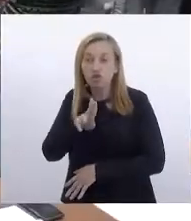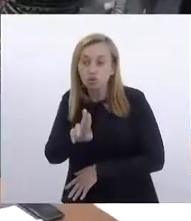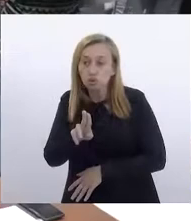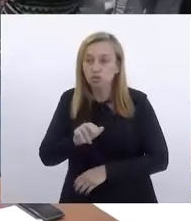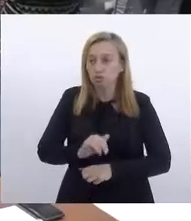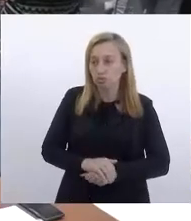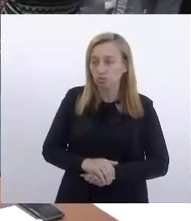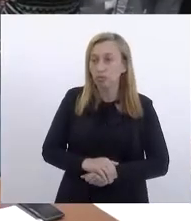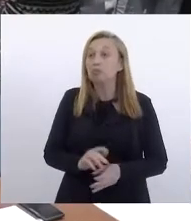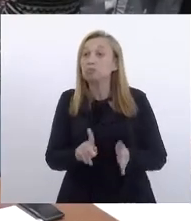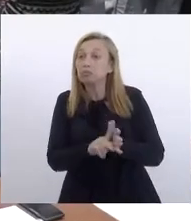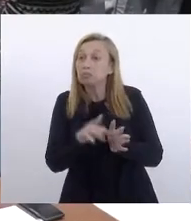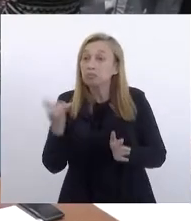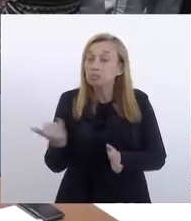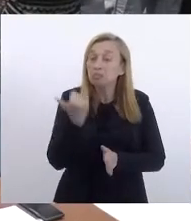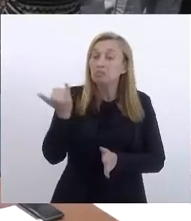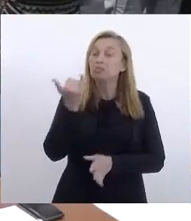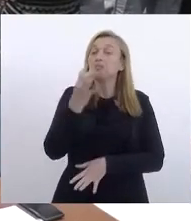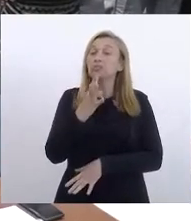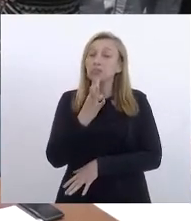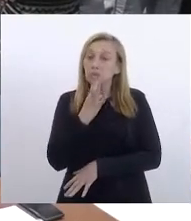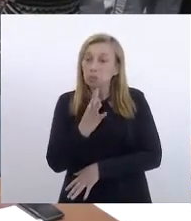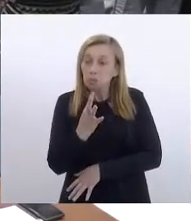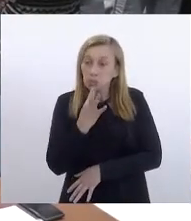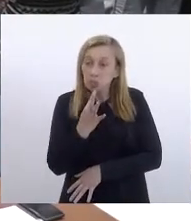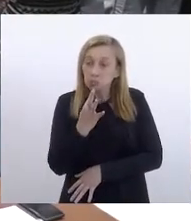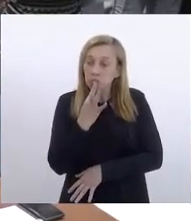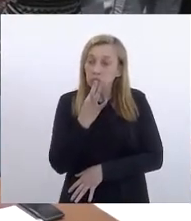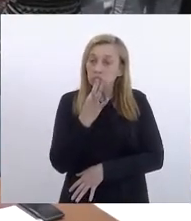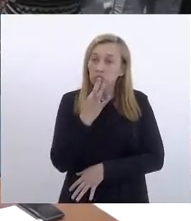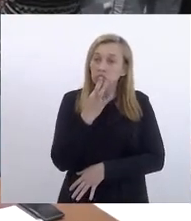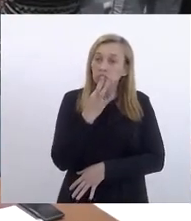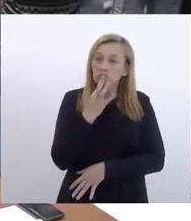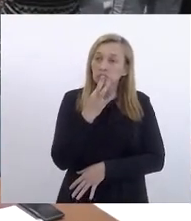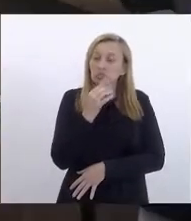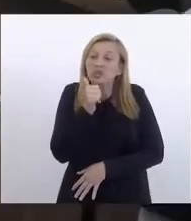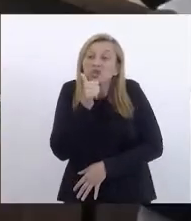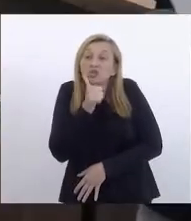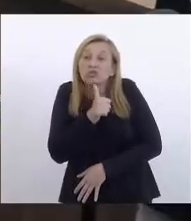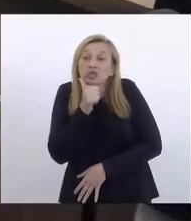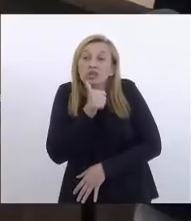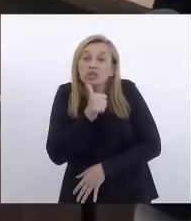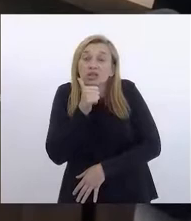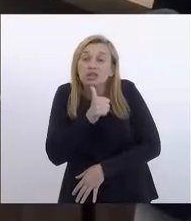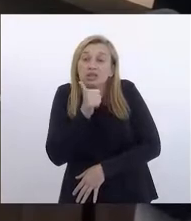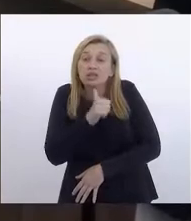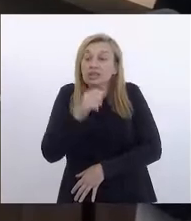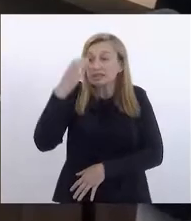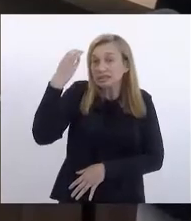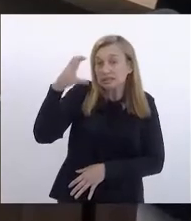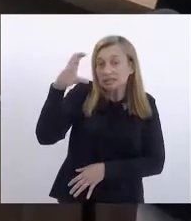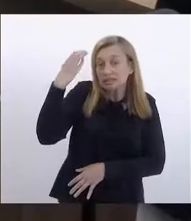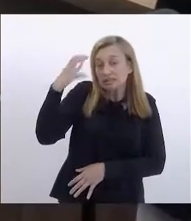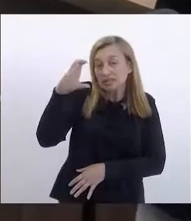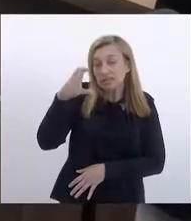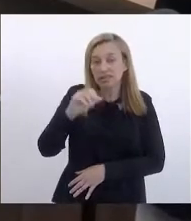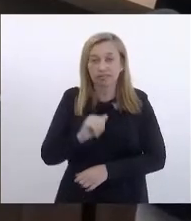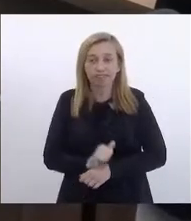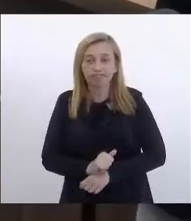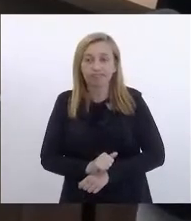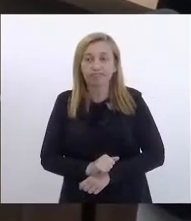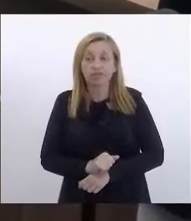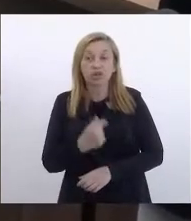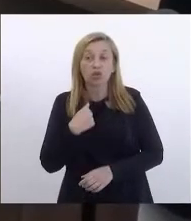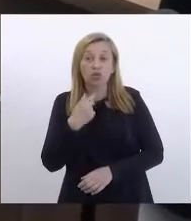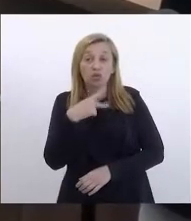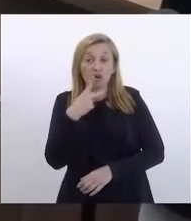um projeto importante que reconhece as meninas na ciência. e aqui eu